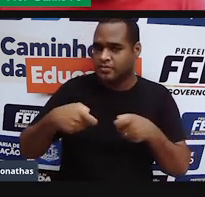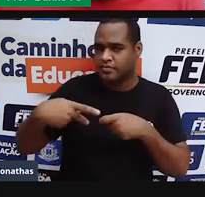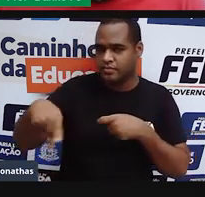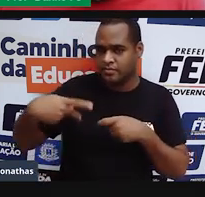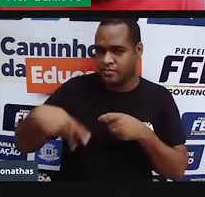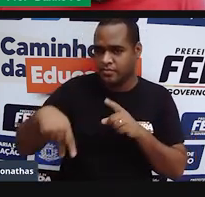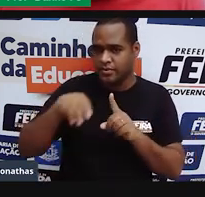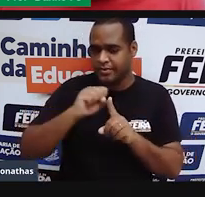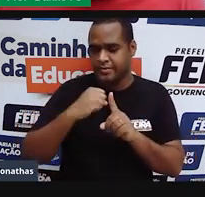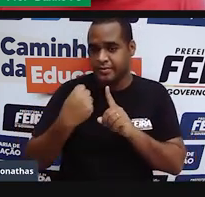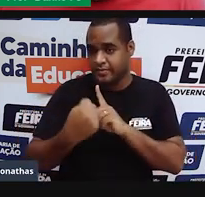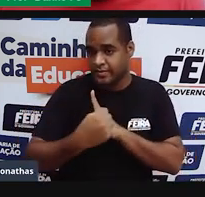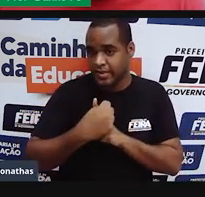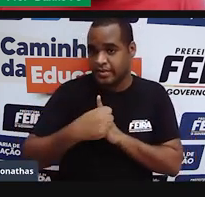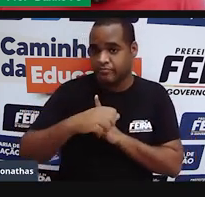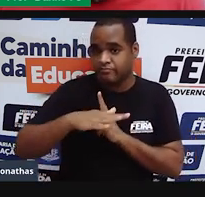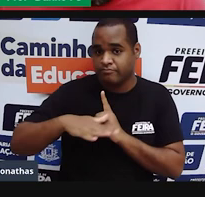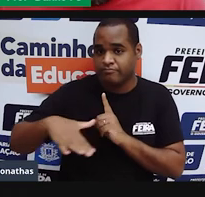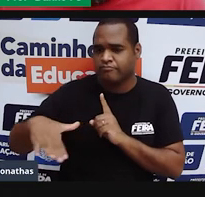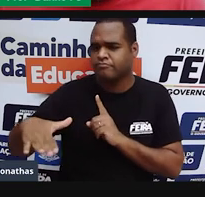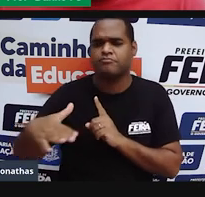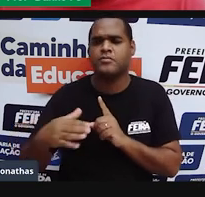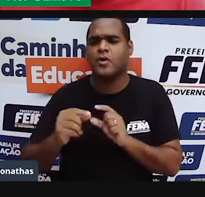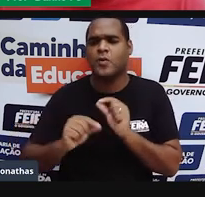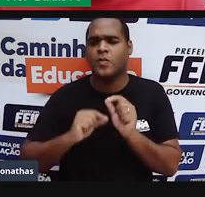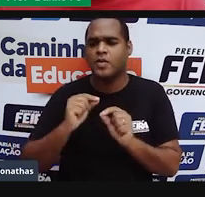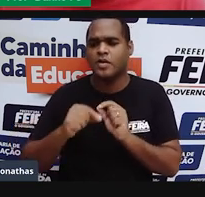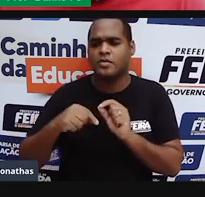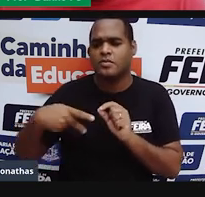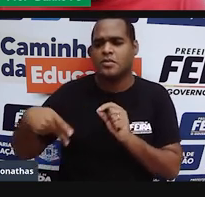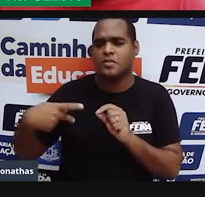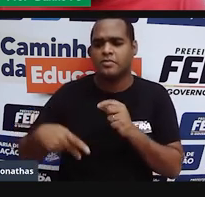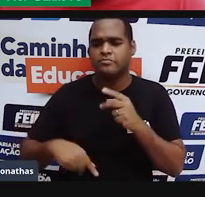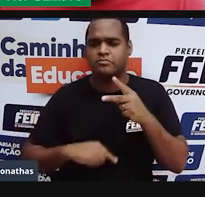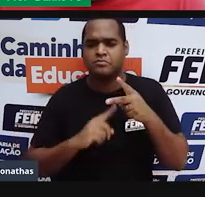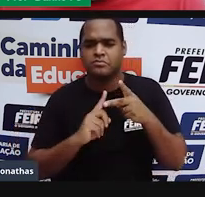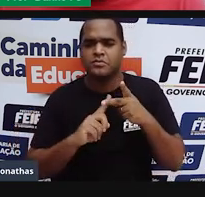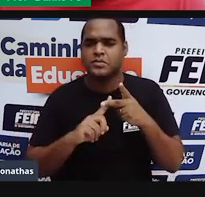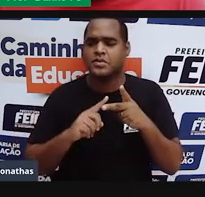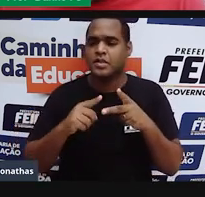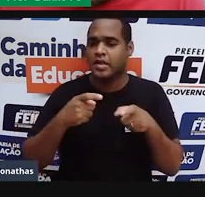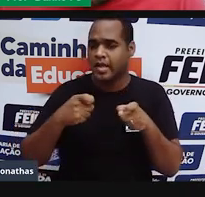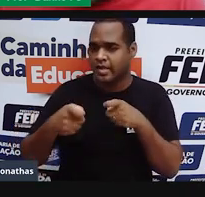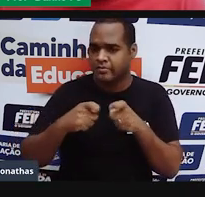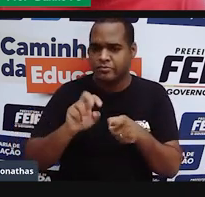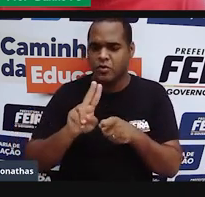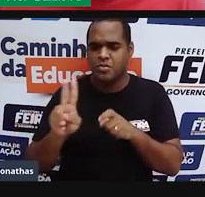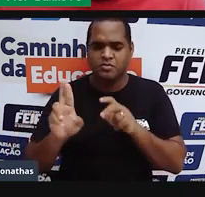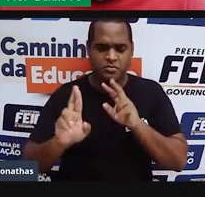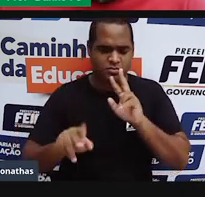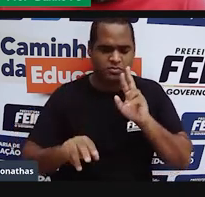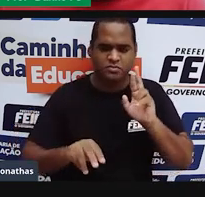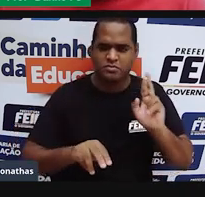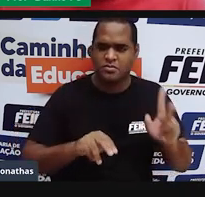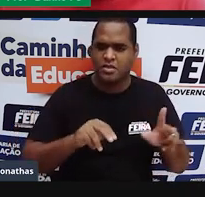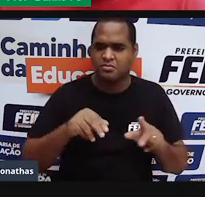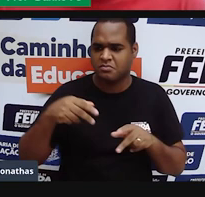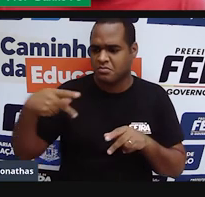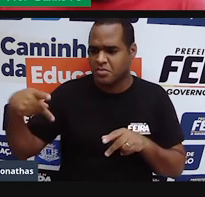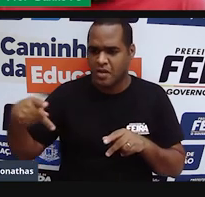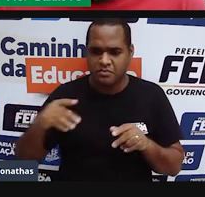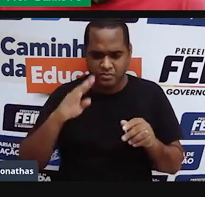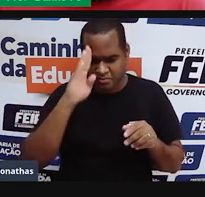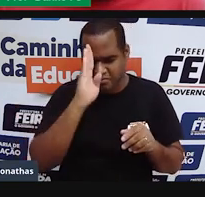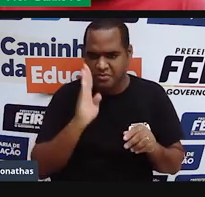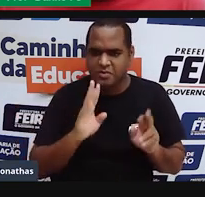da Guerra do Paraguai nas cidades brasileiras e paraguaias e por que a guerra tem nome distinto no Brasil e no Paraguai? É